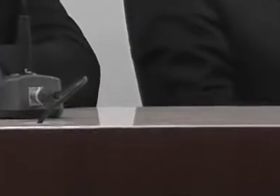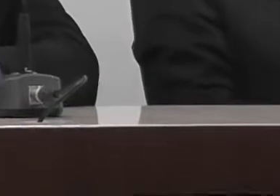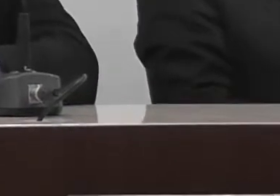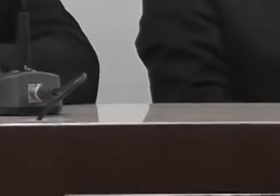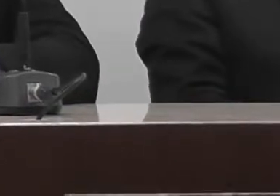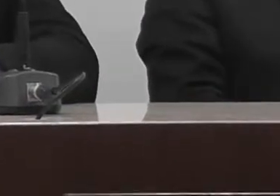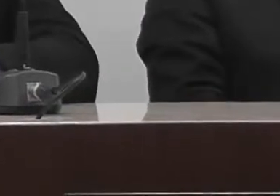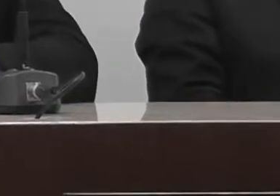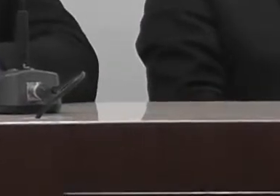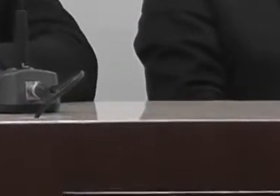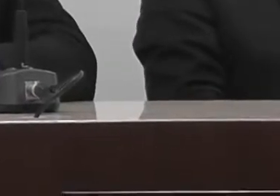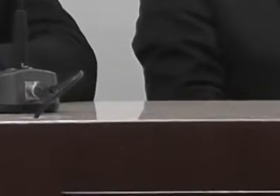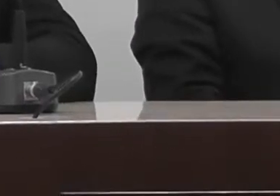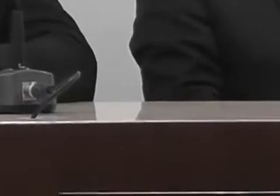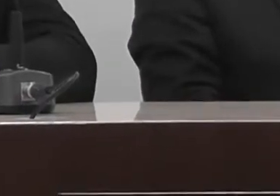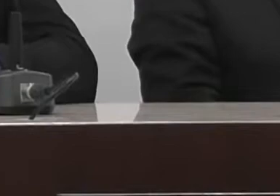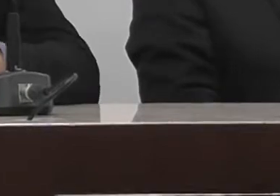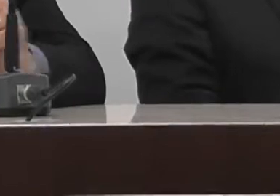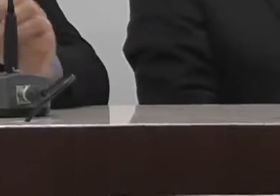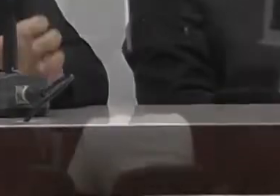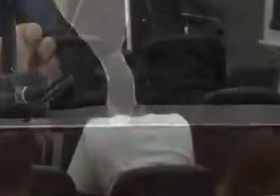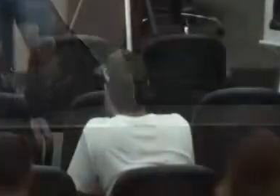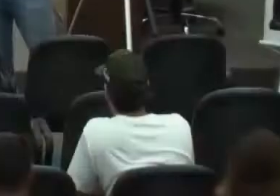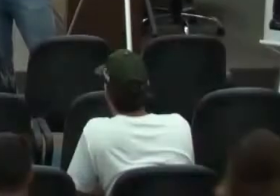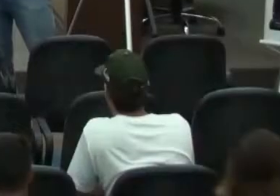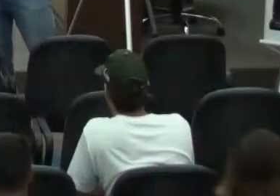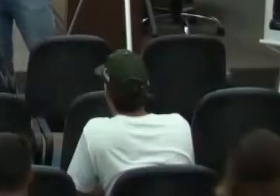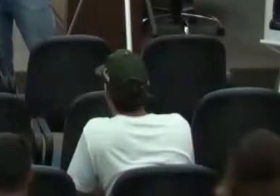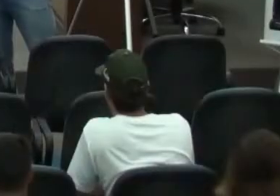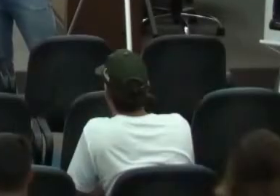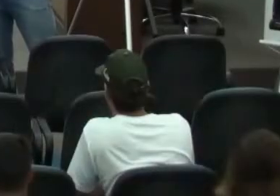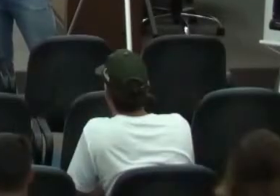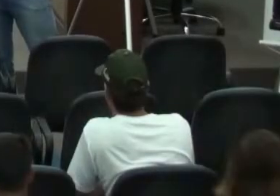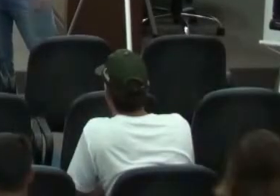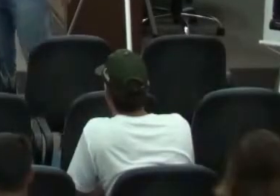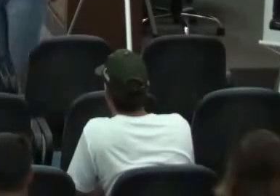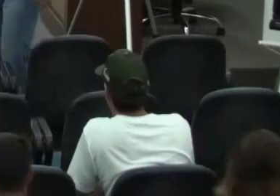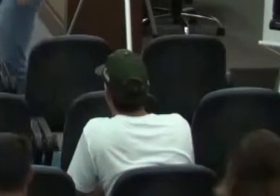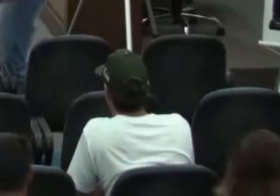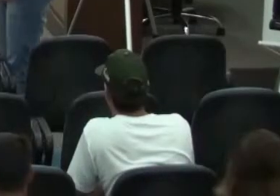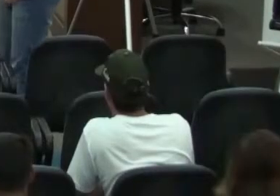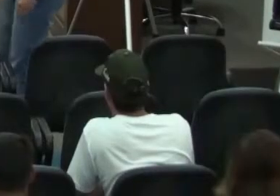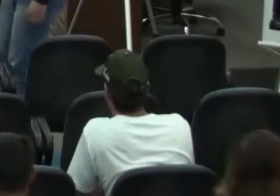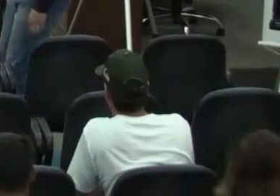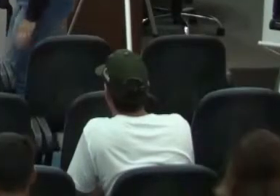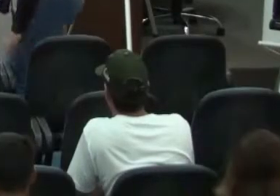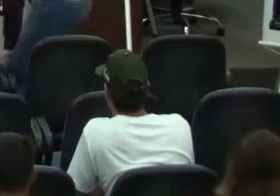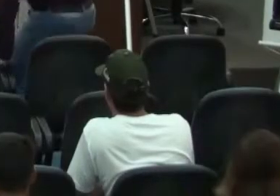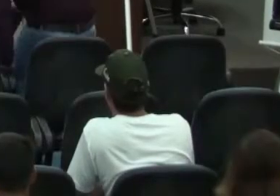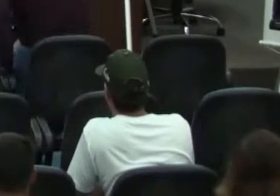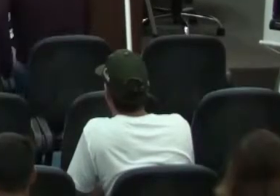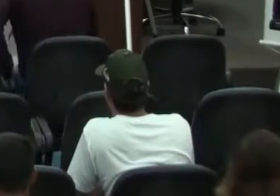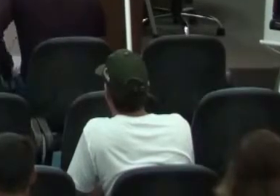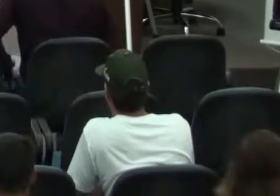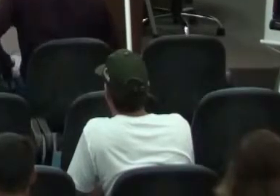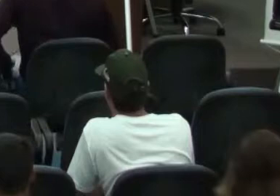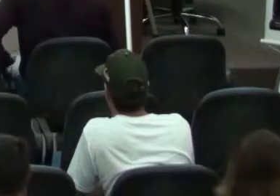seus movimentos, suas representações. Senhores vereadores, professor Jair